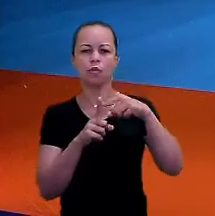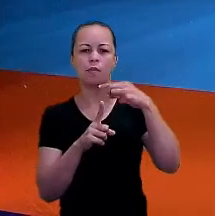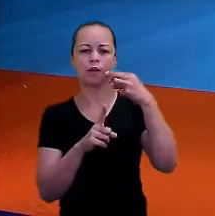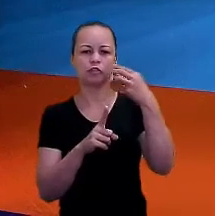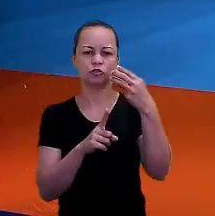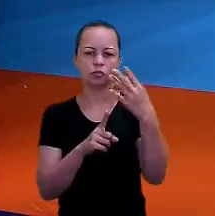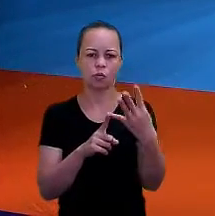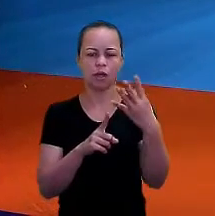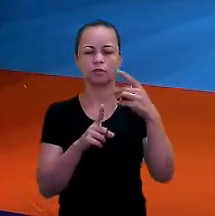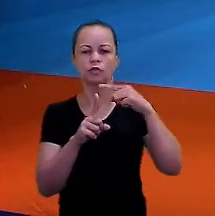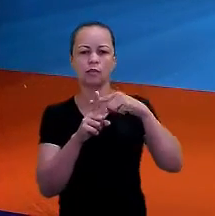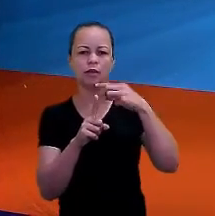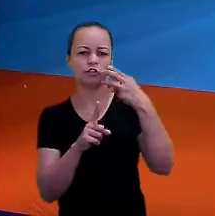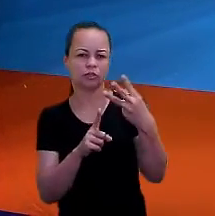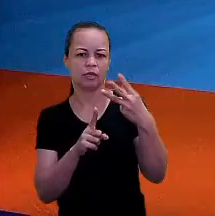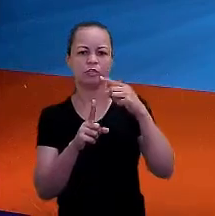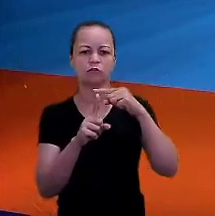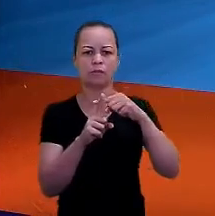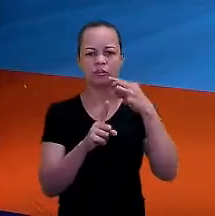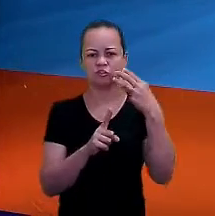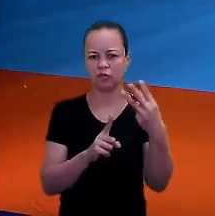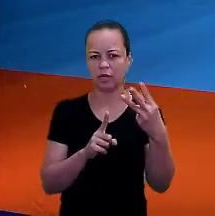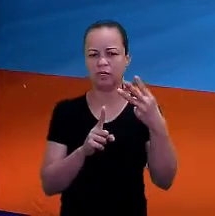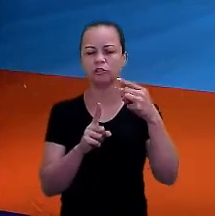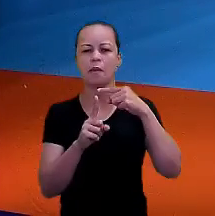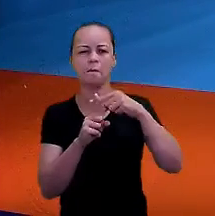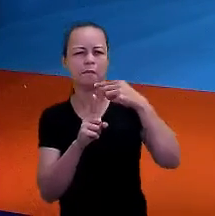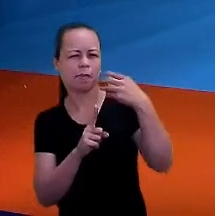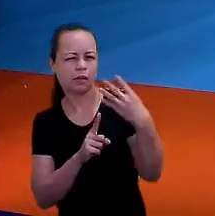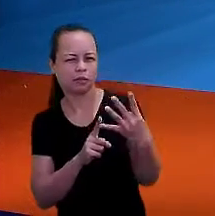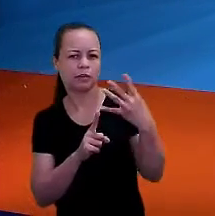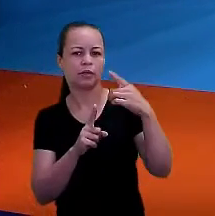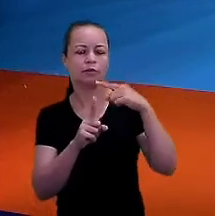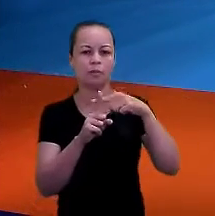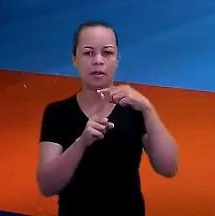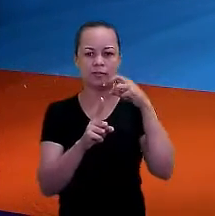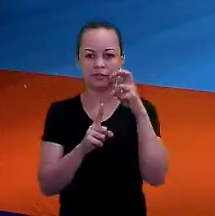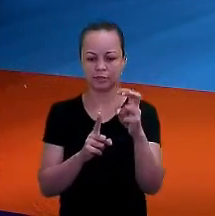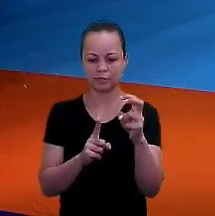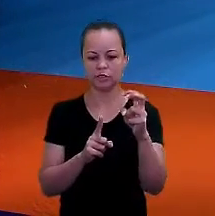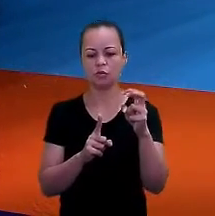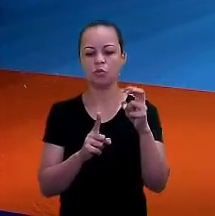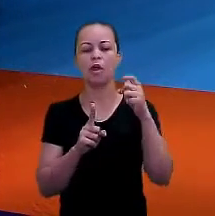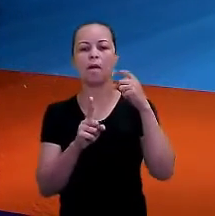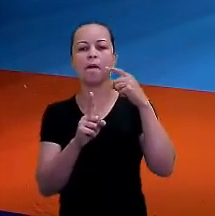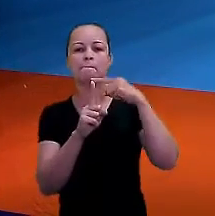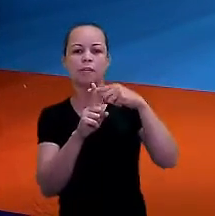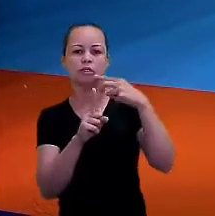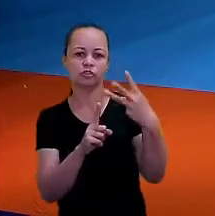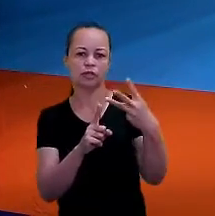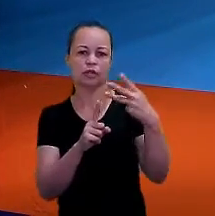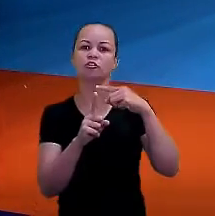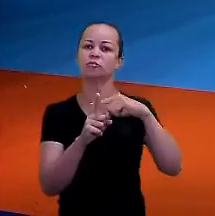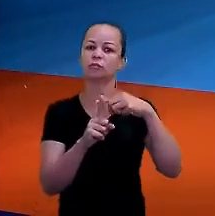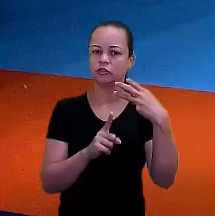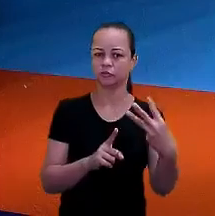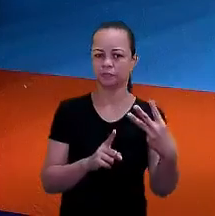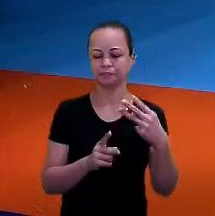mais 3, mais 3, ó, mais 4, mais 5, mais 3 e mais 3. Tá